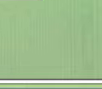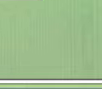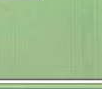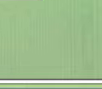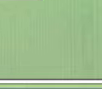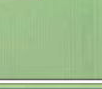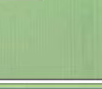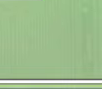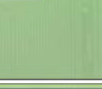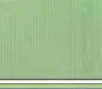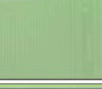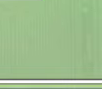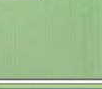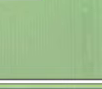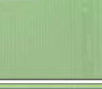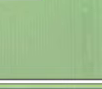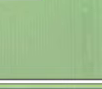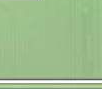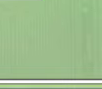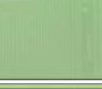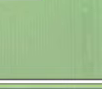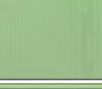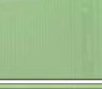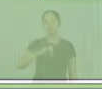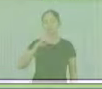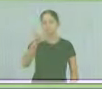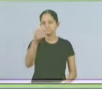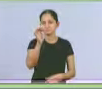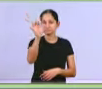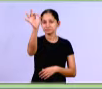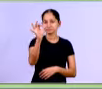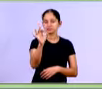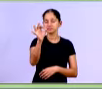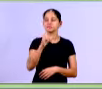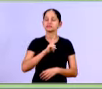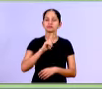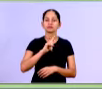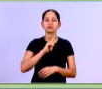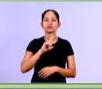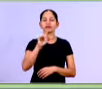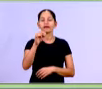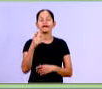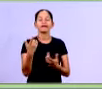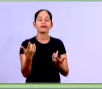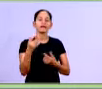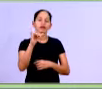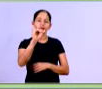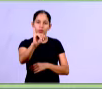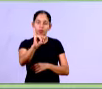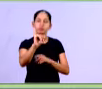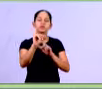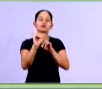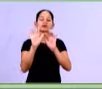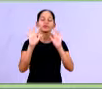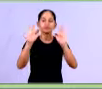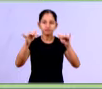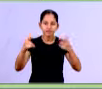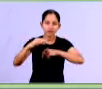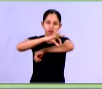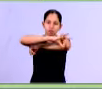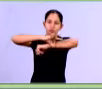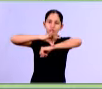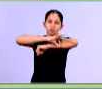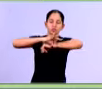taxa de juros simples de 10%, meu I. Rende que valor ao final